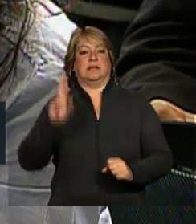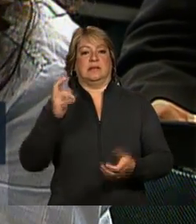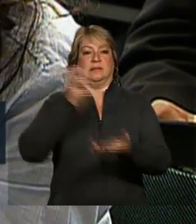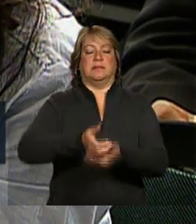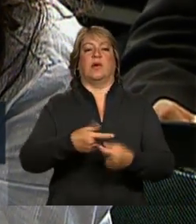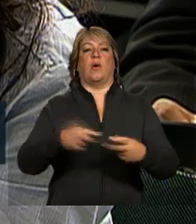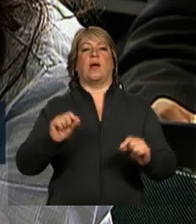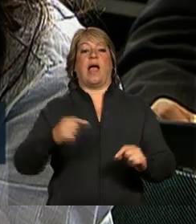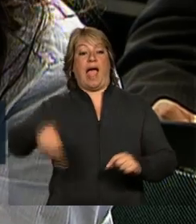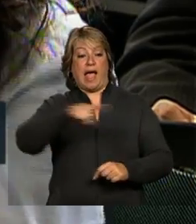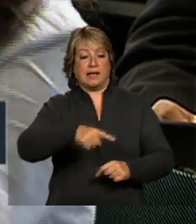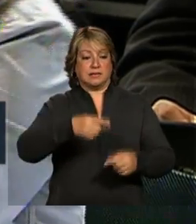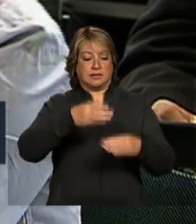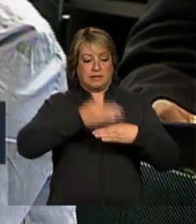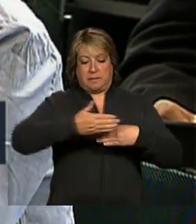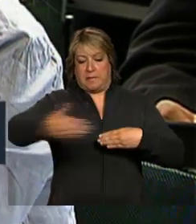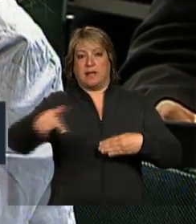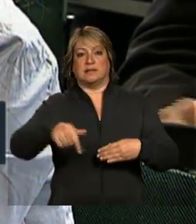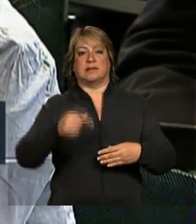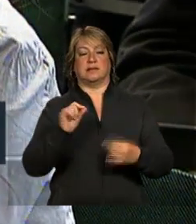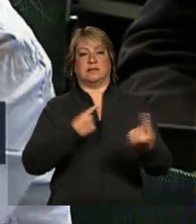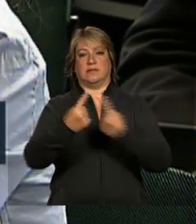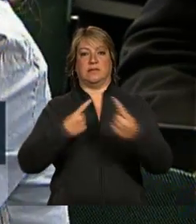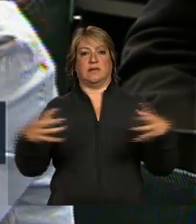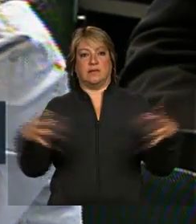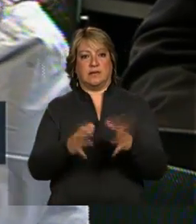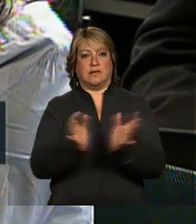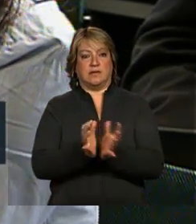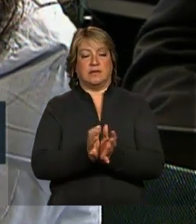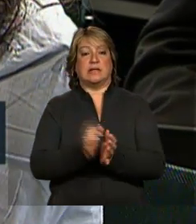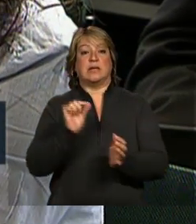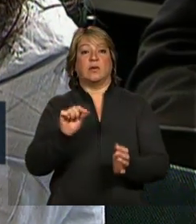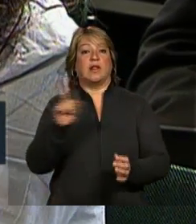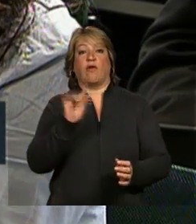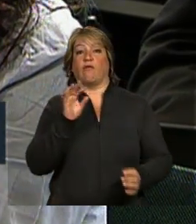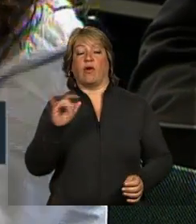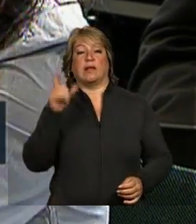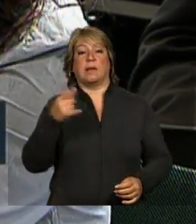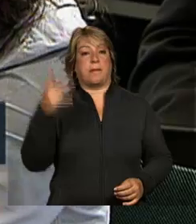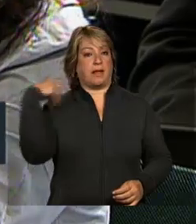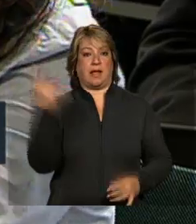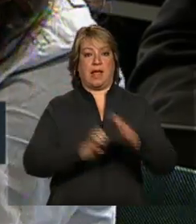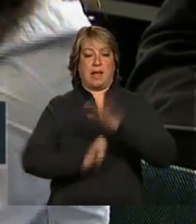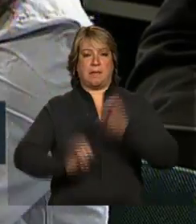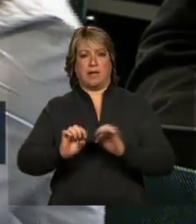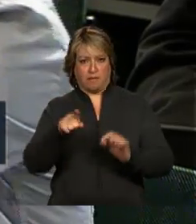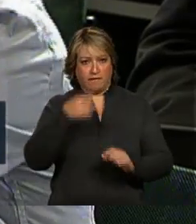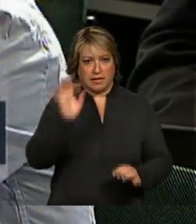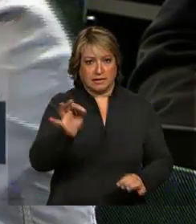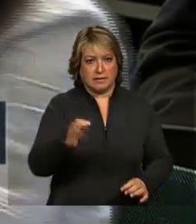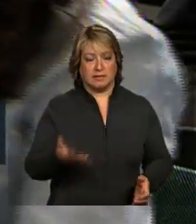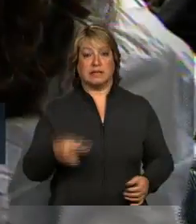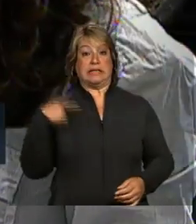forem eh interessantes para as empresas que não foi isso que o senhor falou hum que o mercado que o mercado